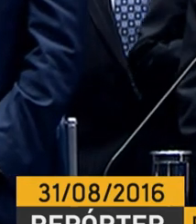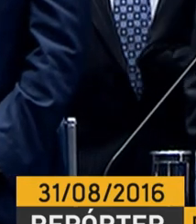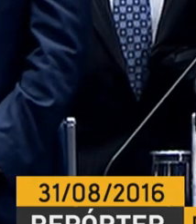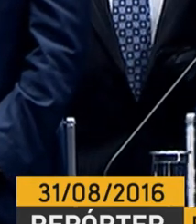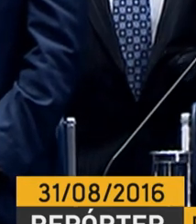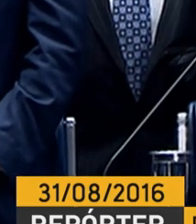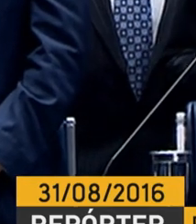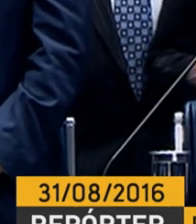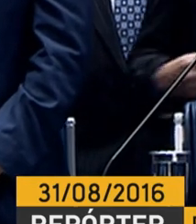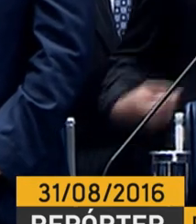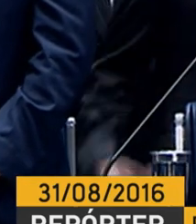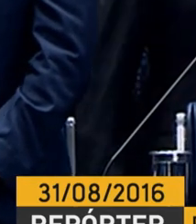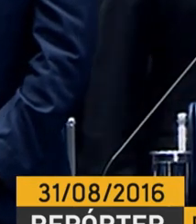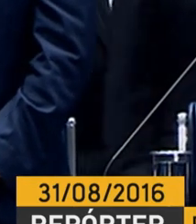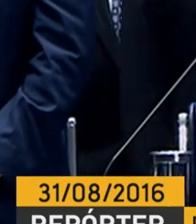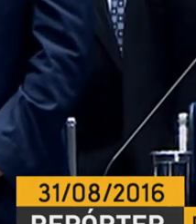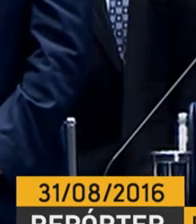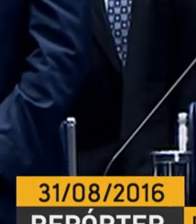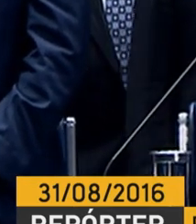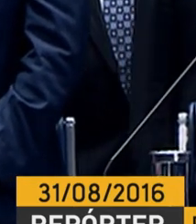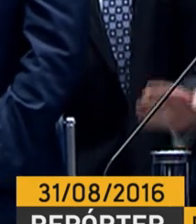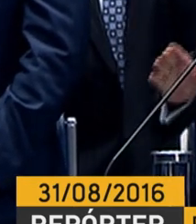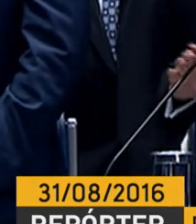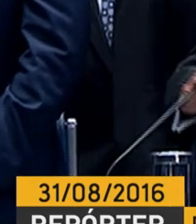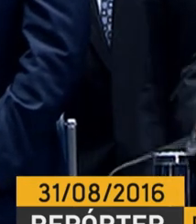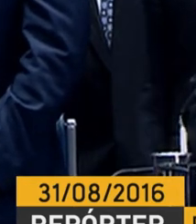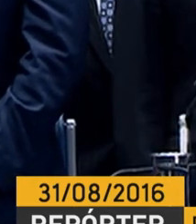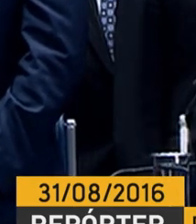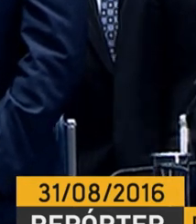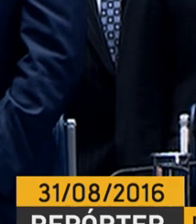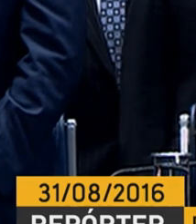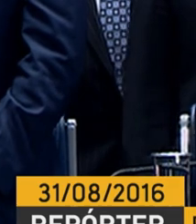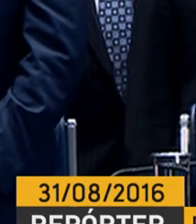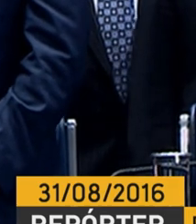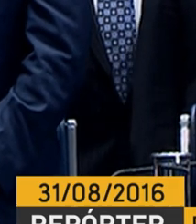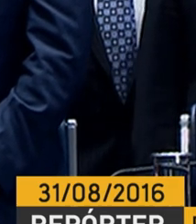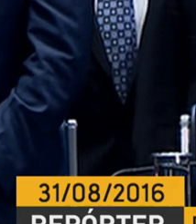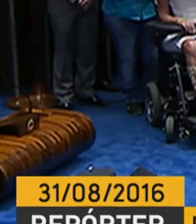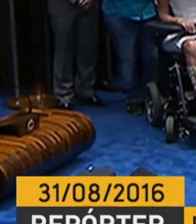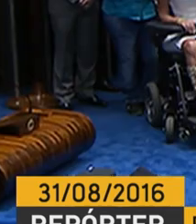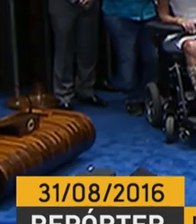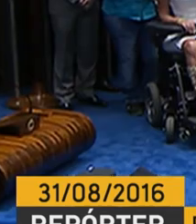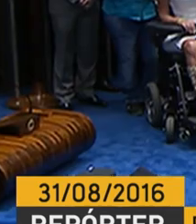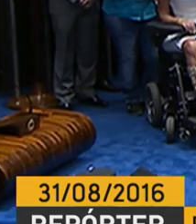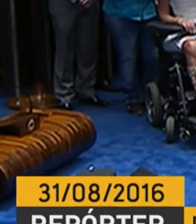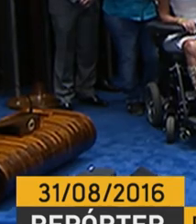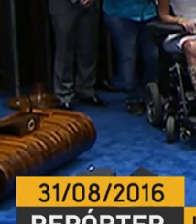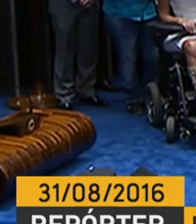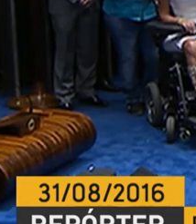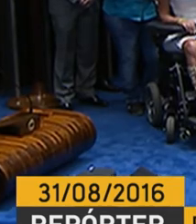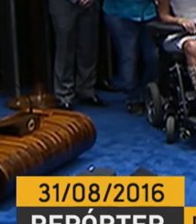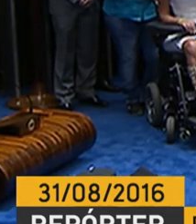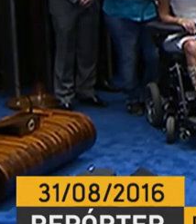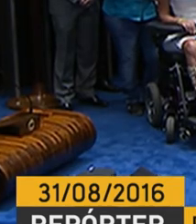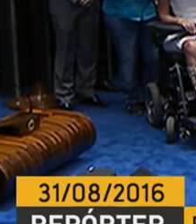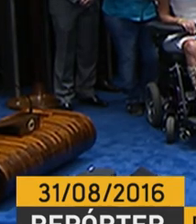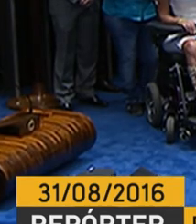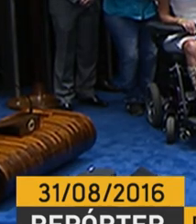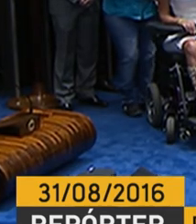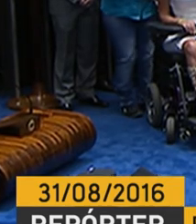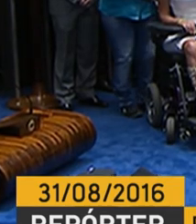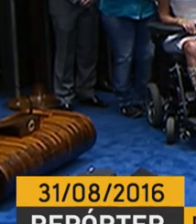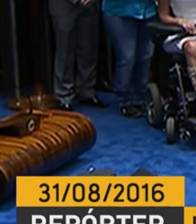Termo de posse do excelentíssimo senhor Michel Temer no cargo de presidente da República. Às 16 horas do dia 31